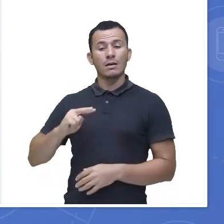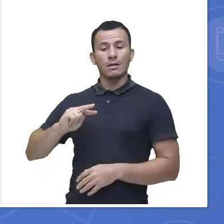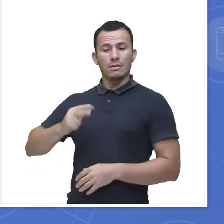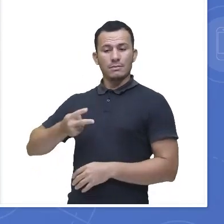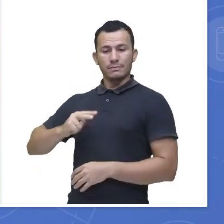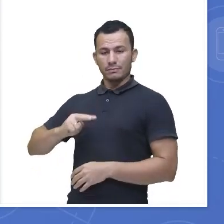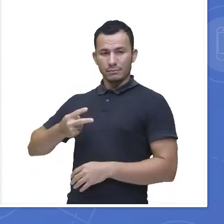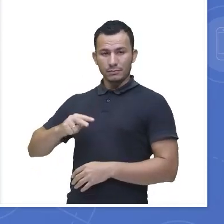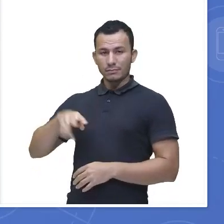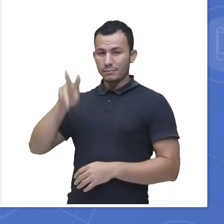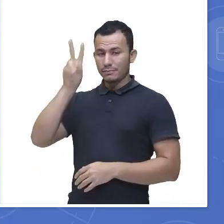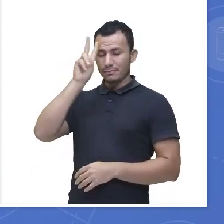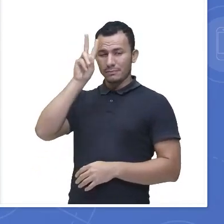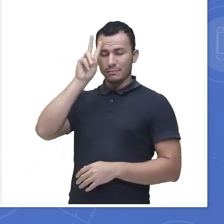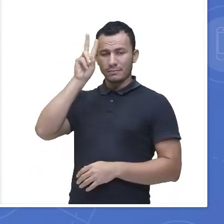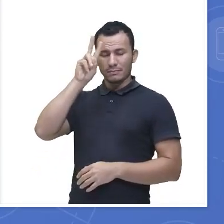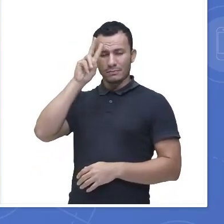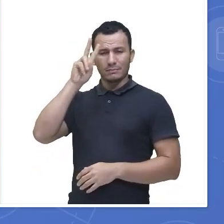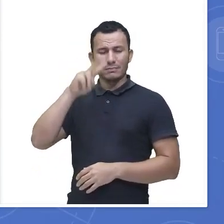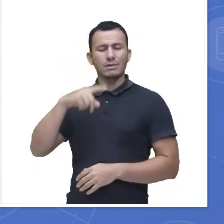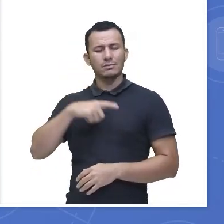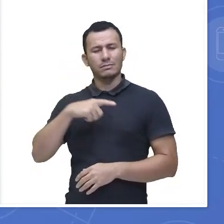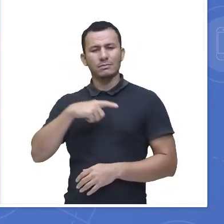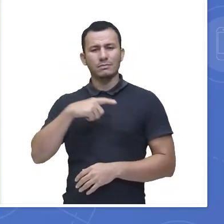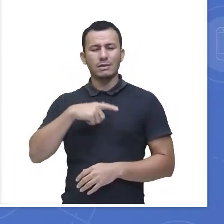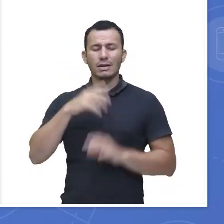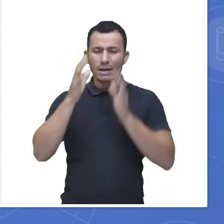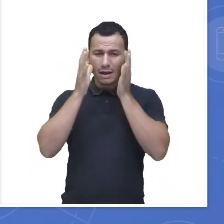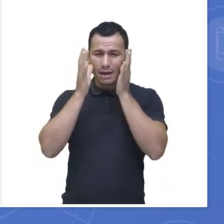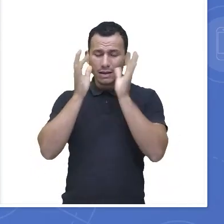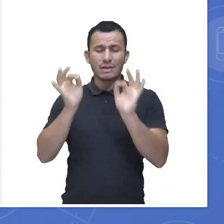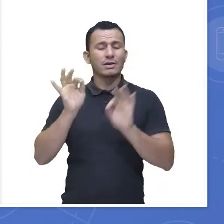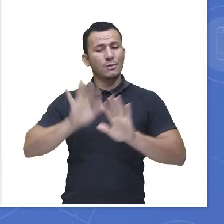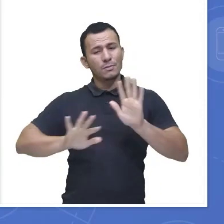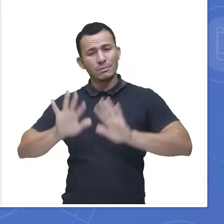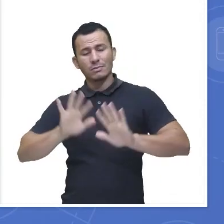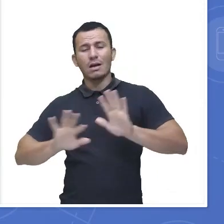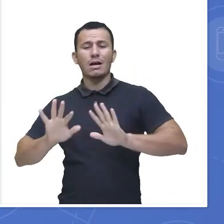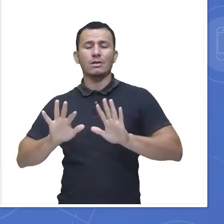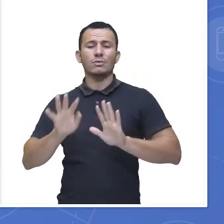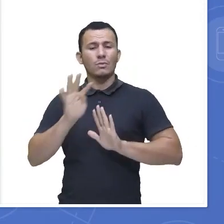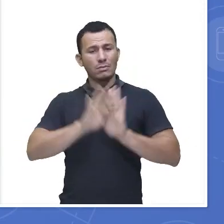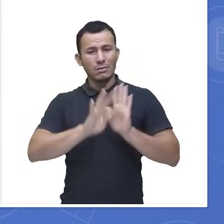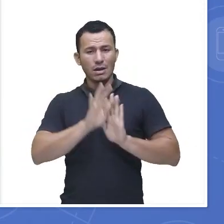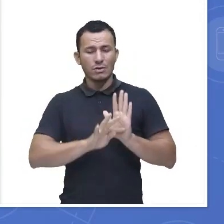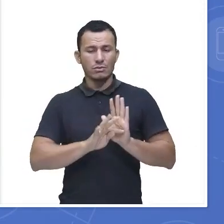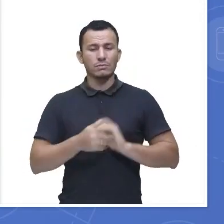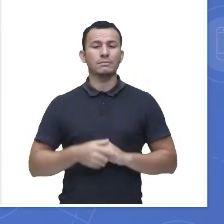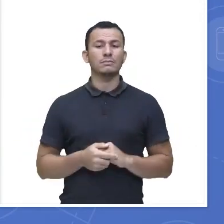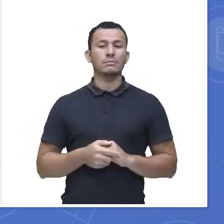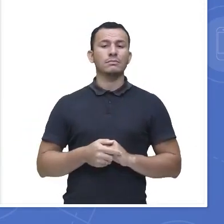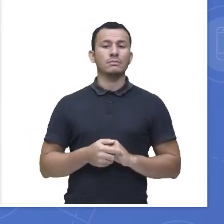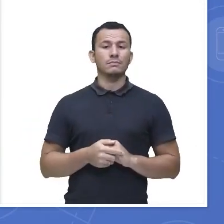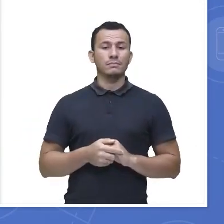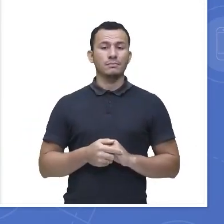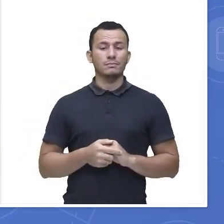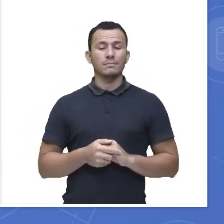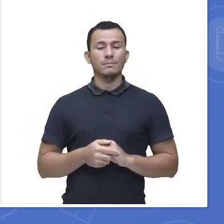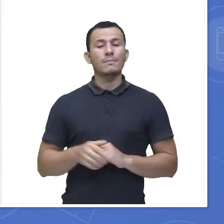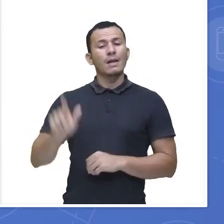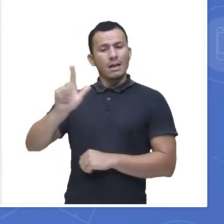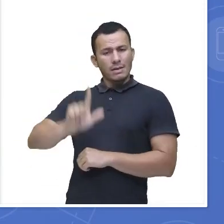ambiguidade, lembrando, né, nós temos que prestar atenção pelo fato de que na literatura, né, nos textos